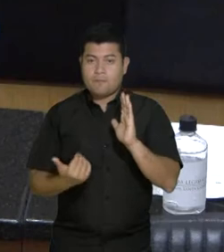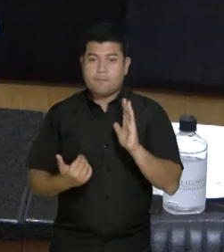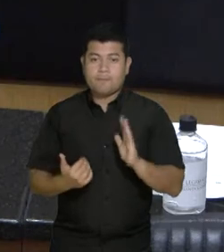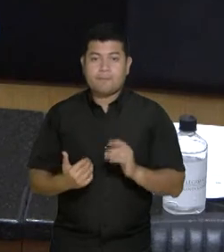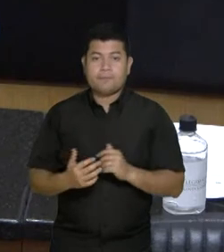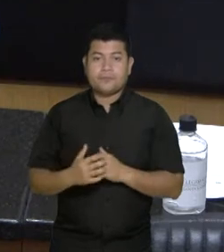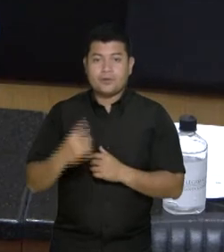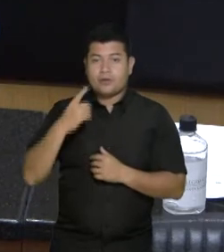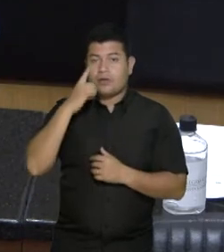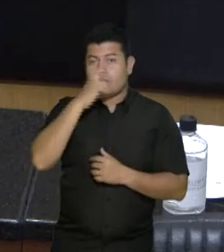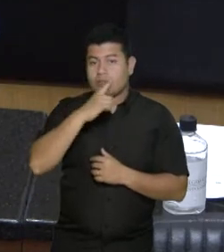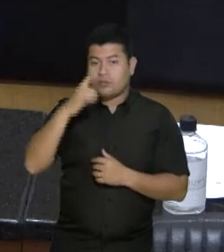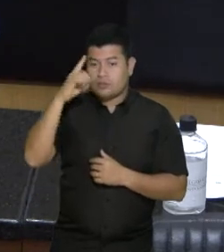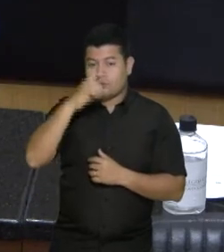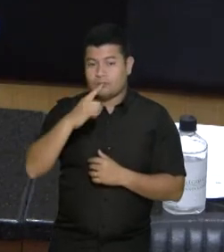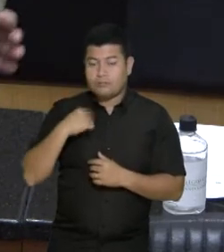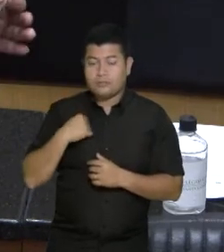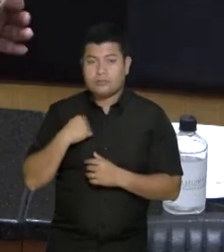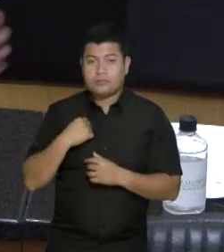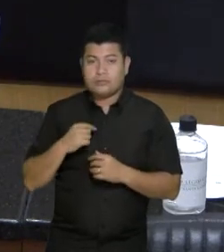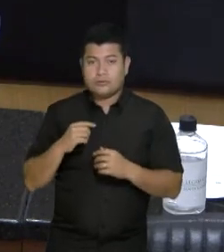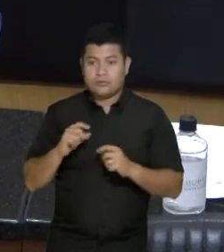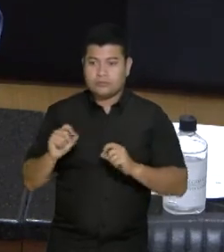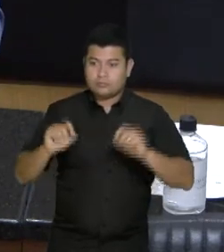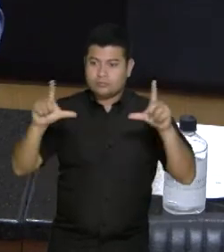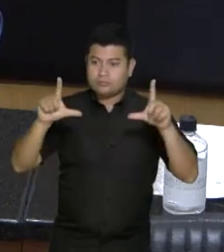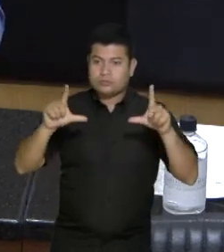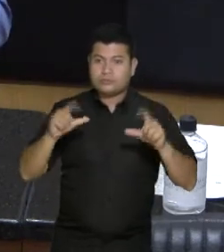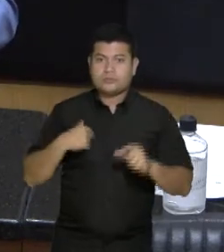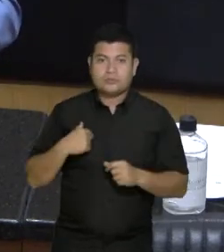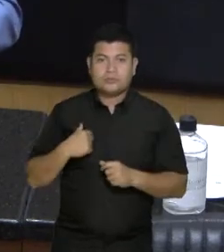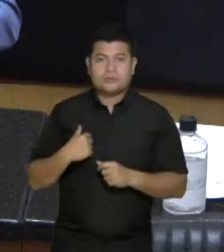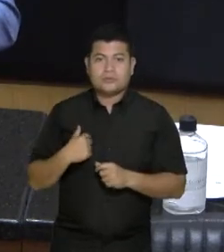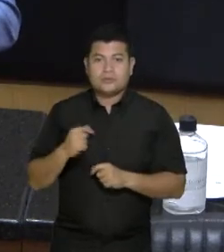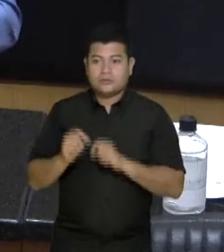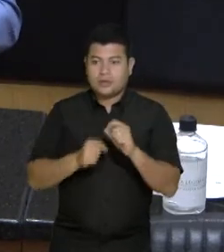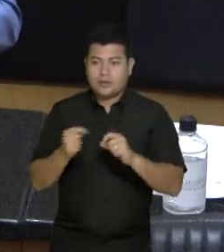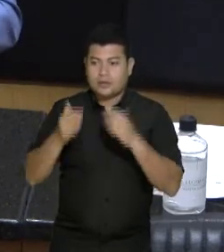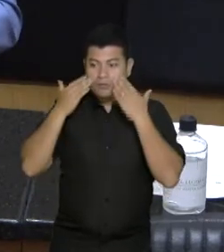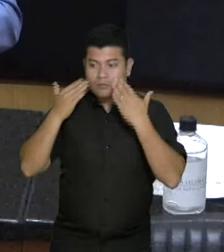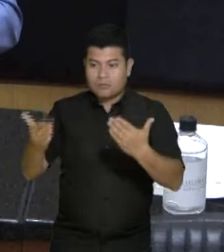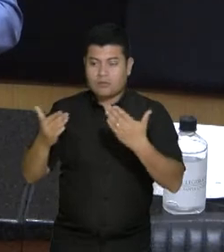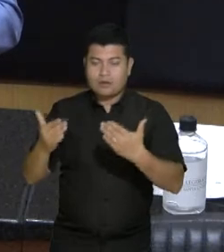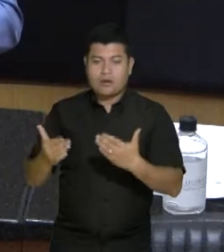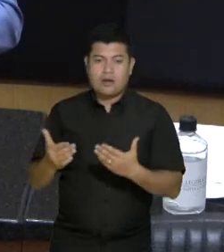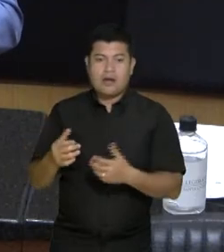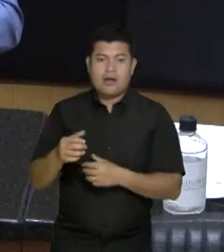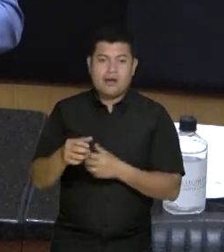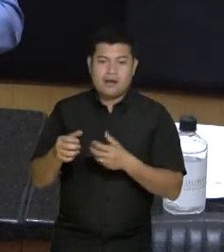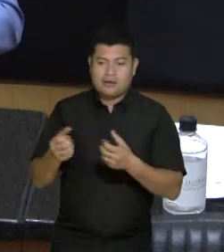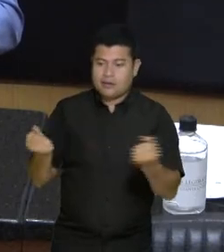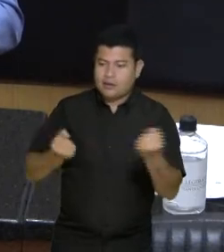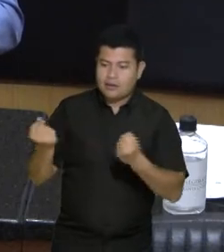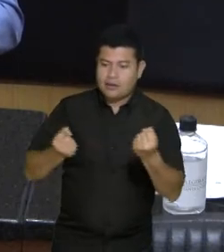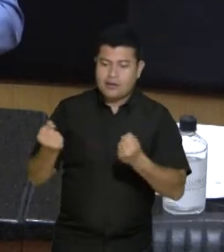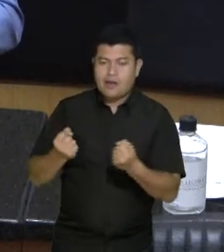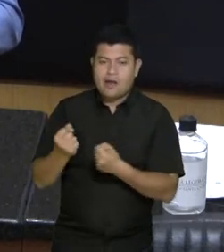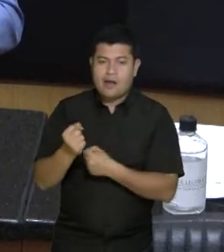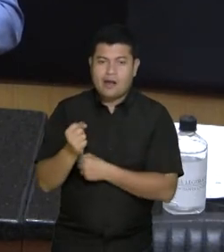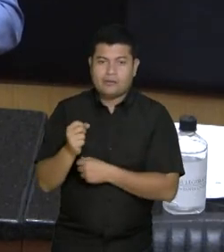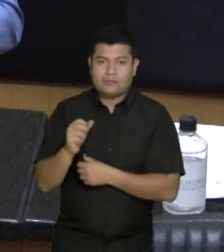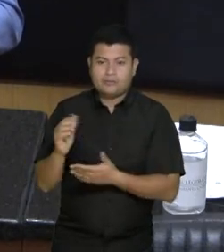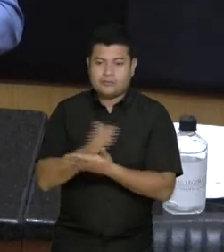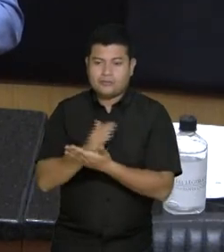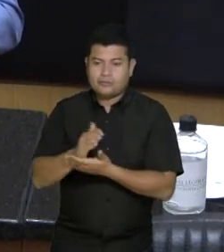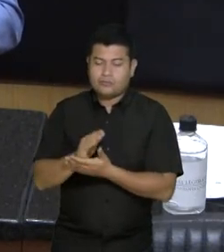domingo, o que me chamou a atenção aqui é uma coisa que eu adoro, né, exposição de carro antigo, que vai acontecer no sábado. Vai ter alguns Fusca,